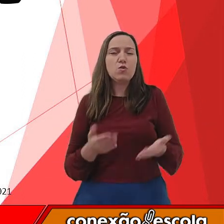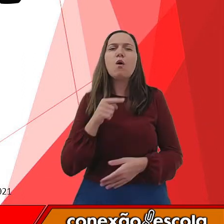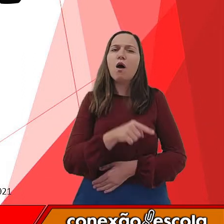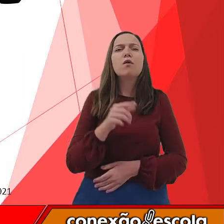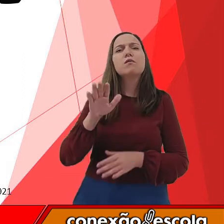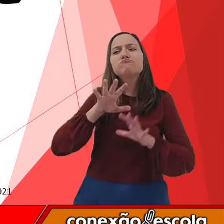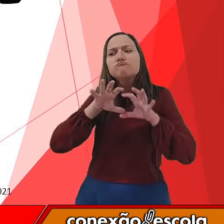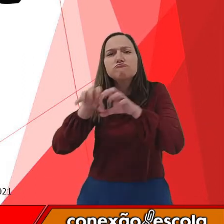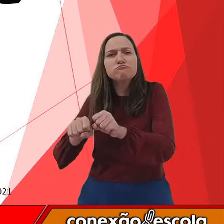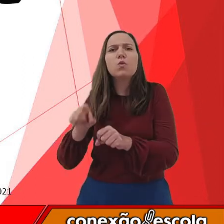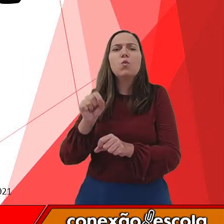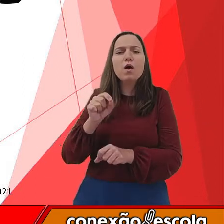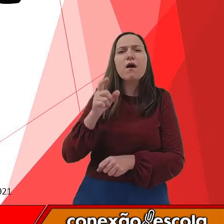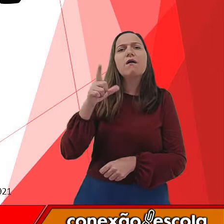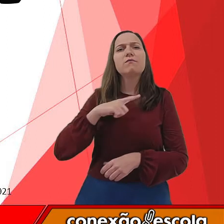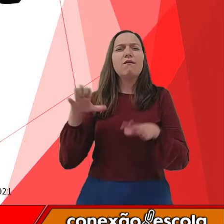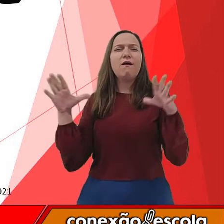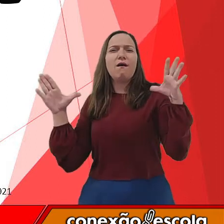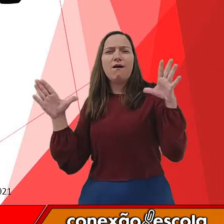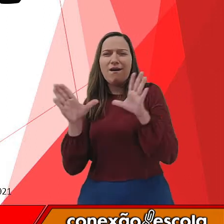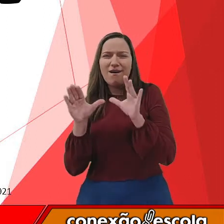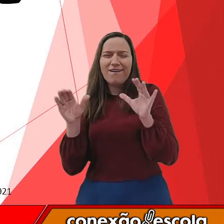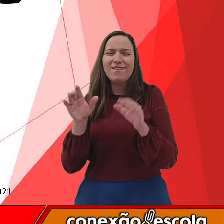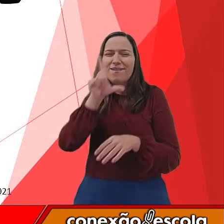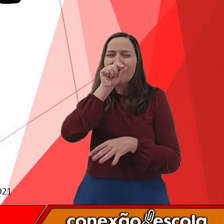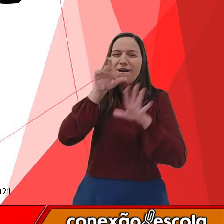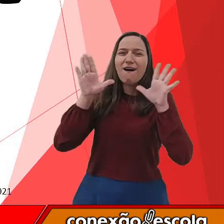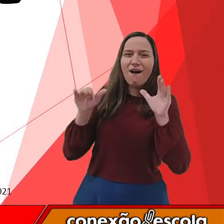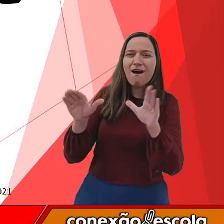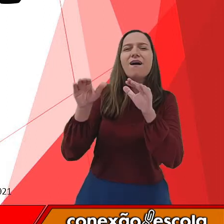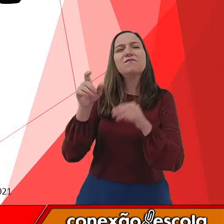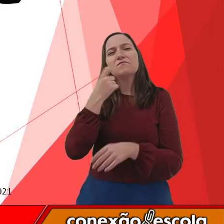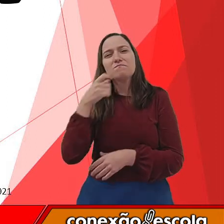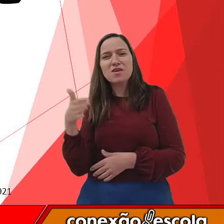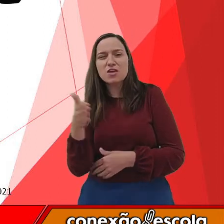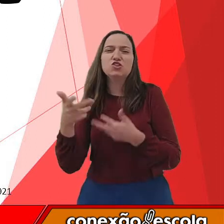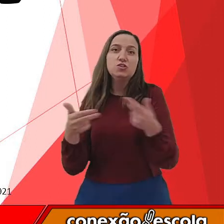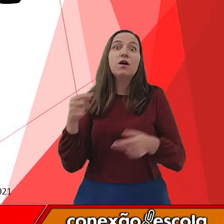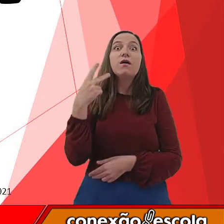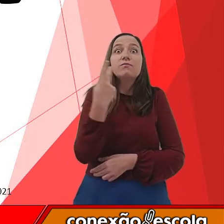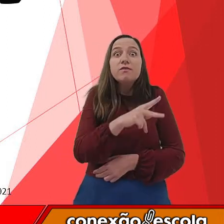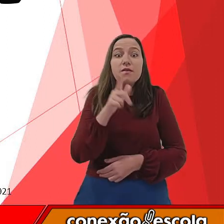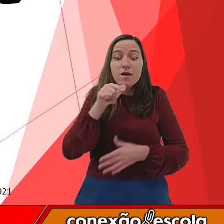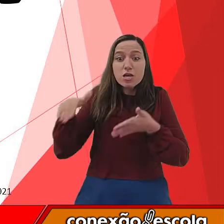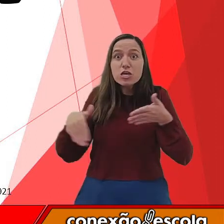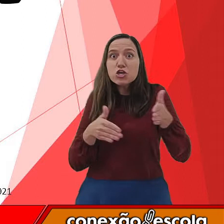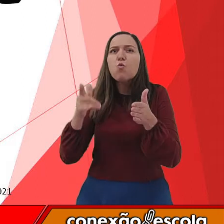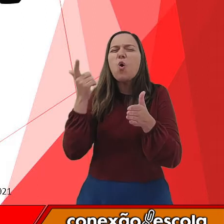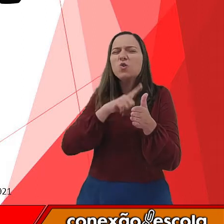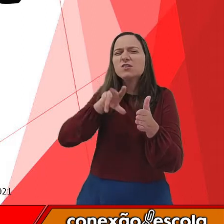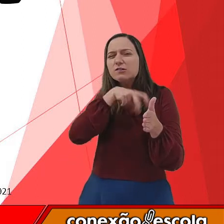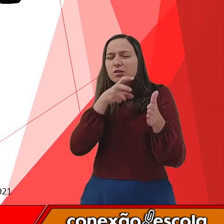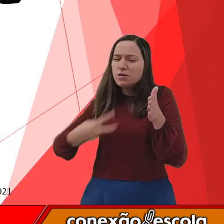peixes e capivaras. Elas são muito ágeis dentro da água. Inclusive, pessoal, elas costumam envolver